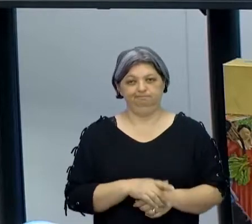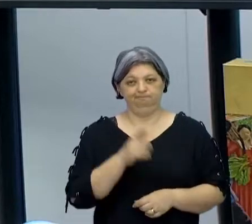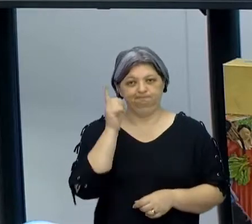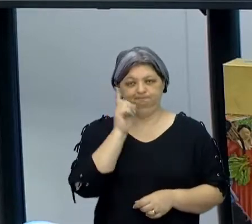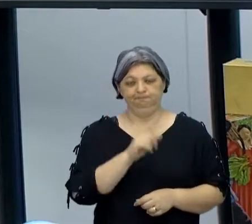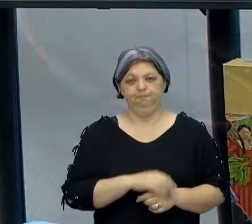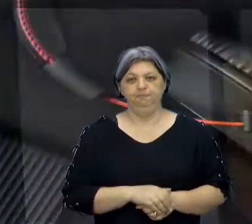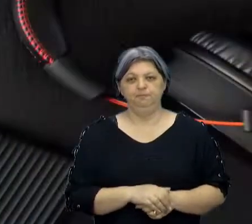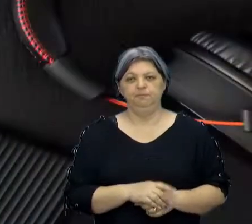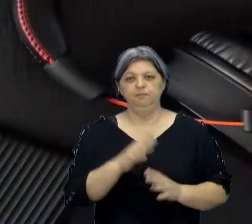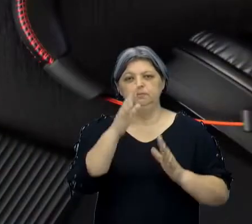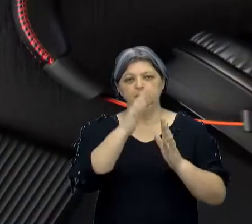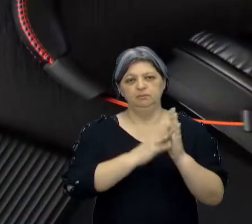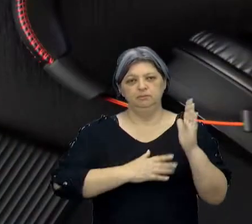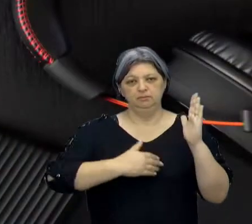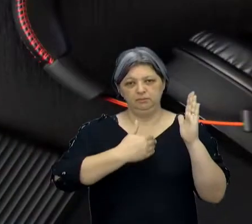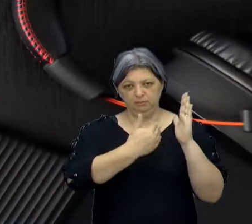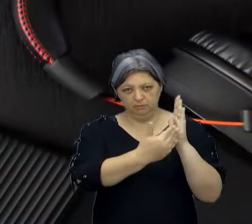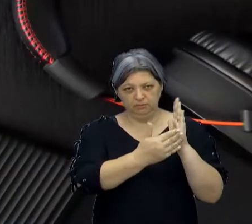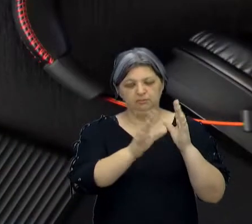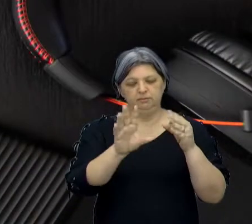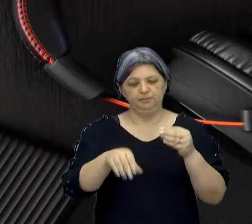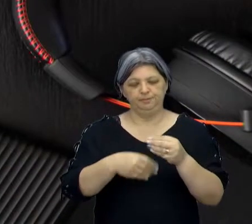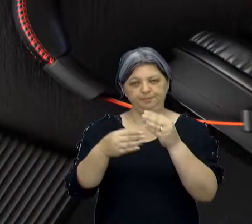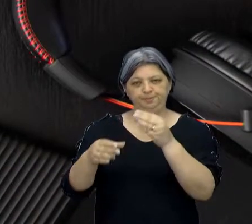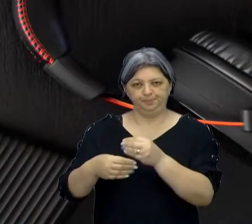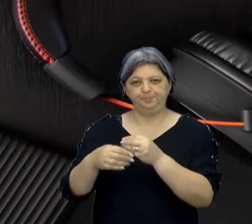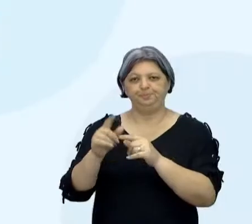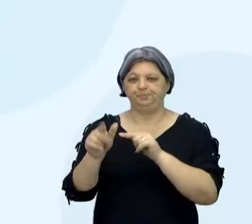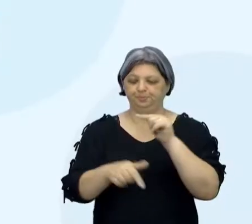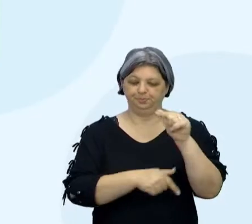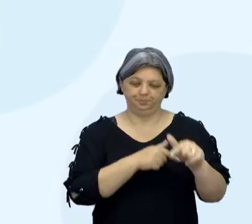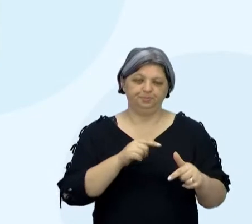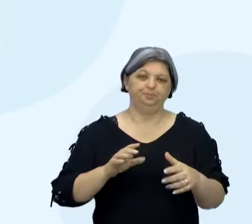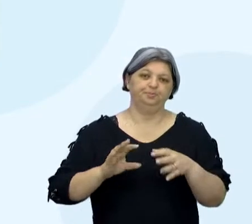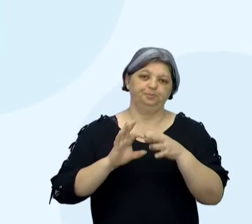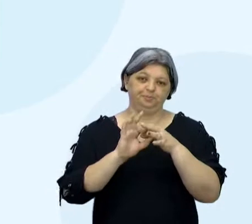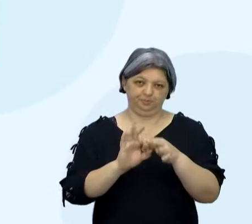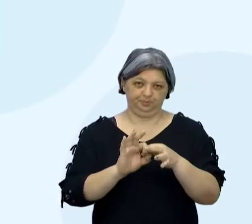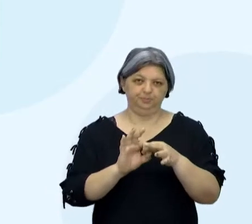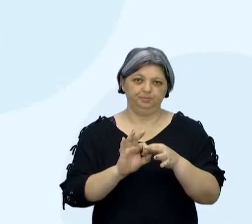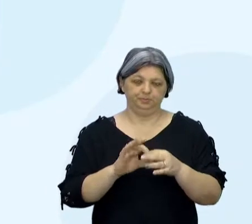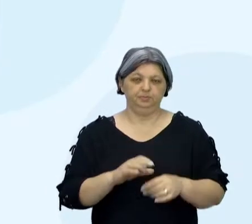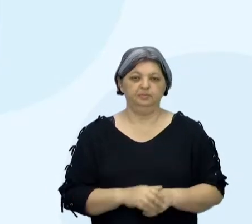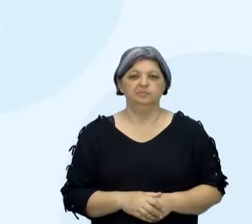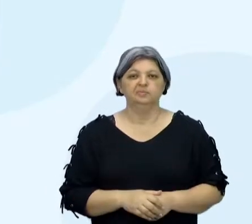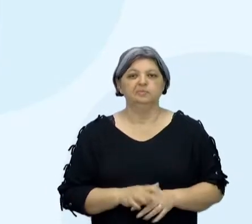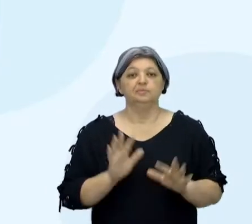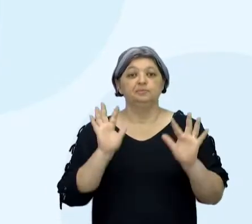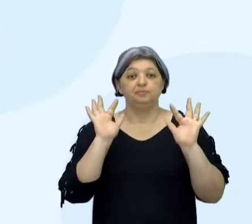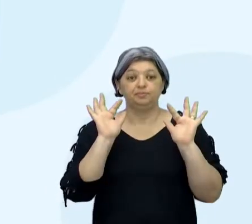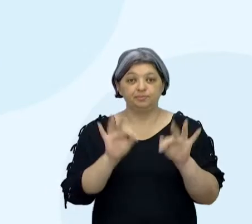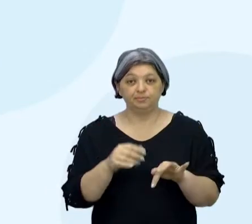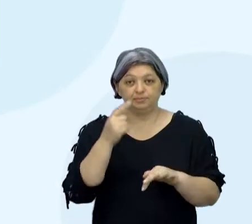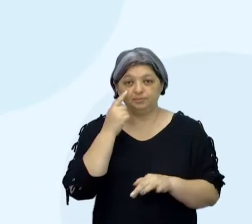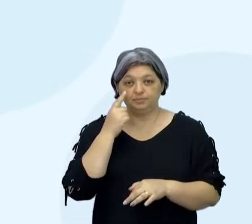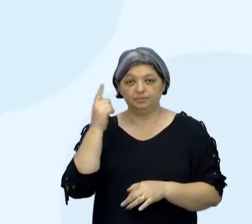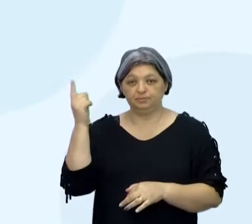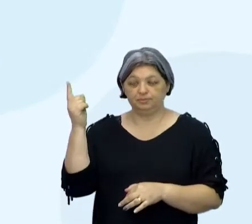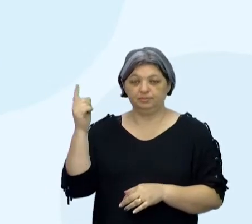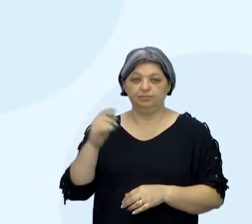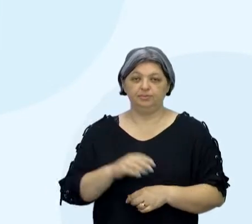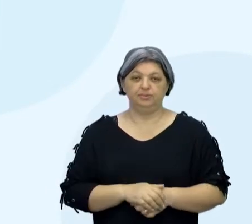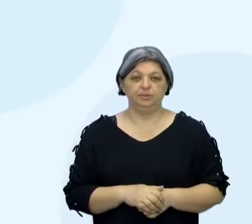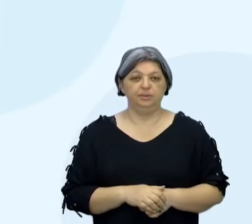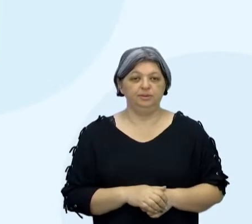um quadro integrador com os outros componentes. Nós estamos trabalhando todos juntos, de mãos dadas. E finalmente chegamos em El